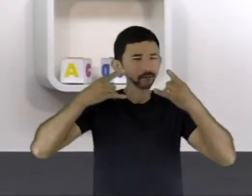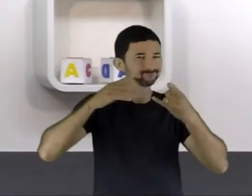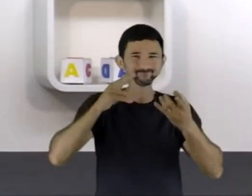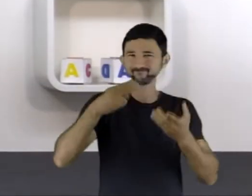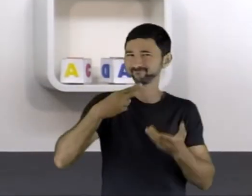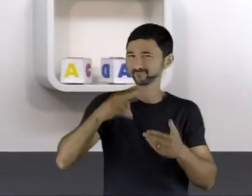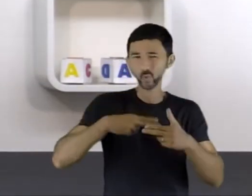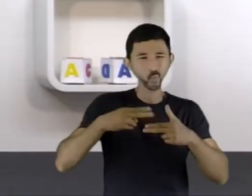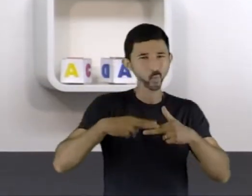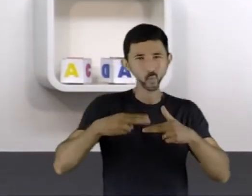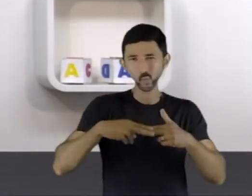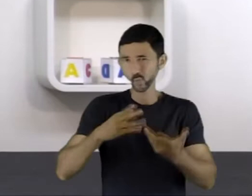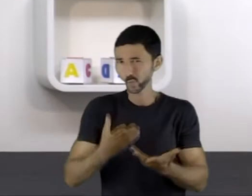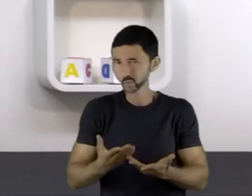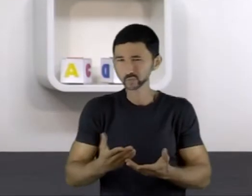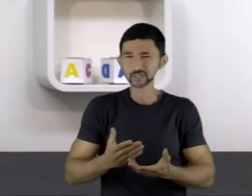rua.